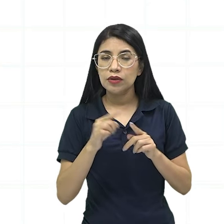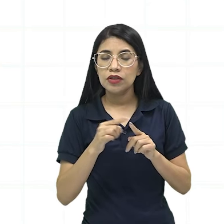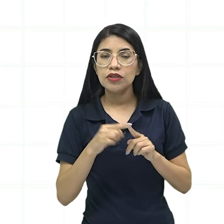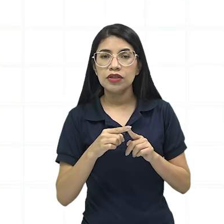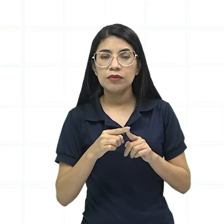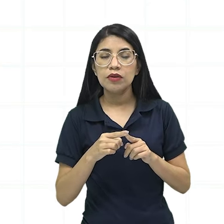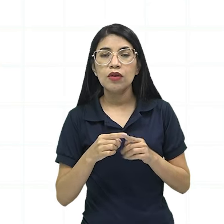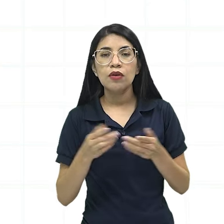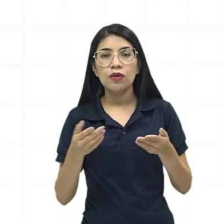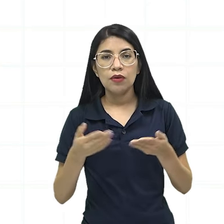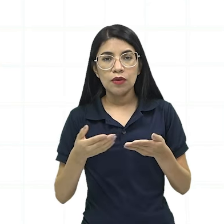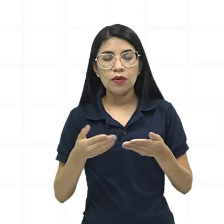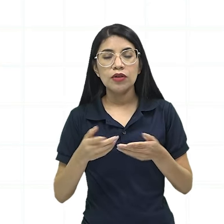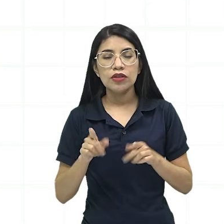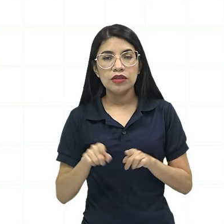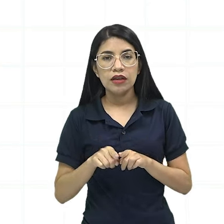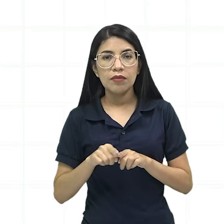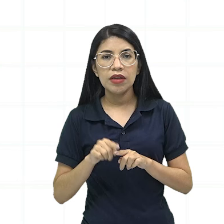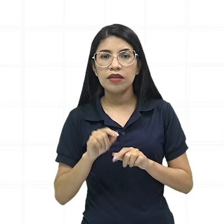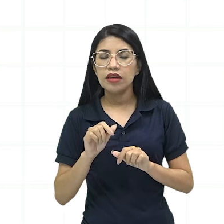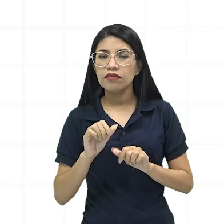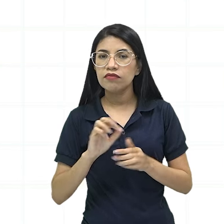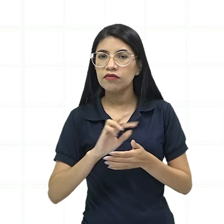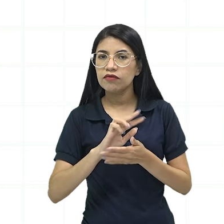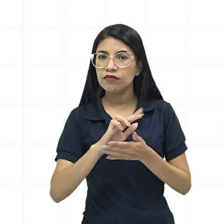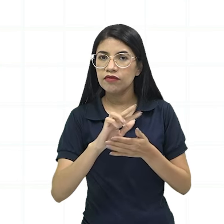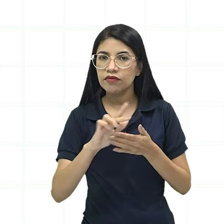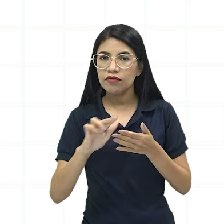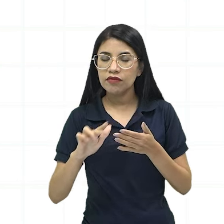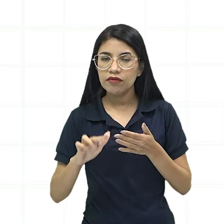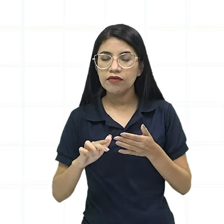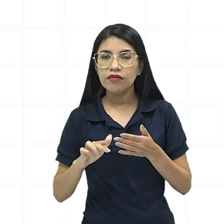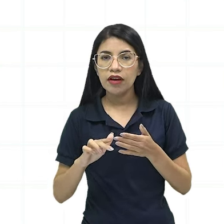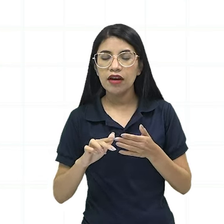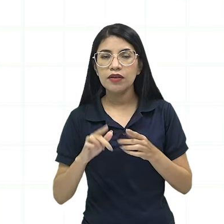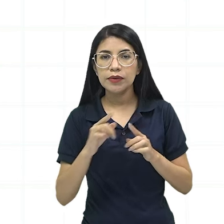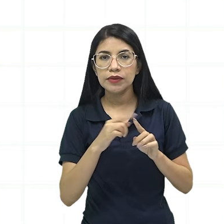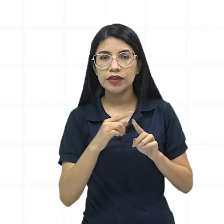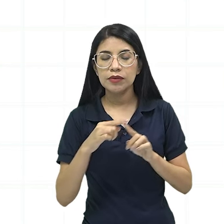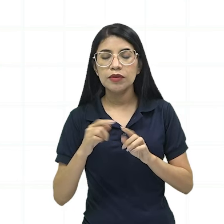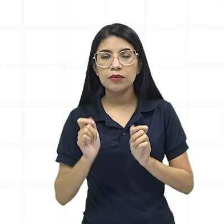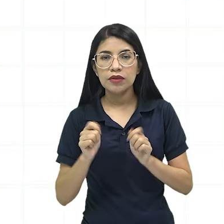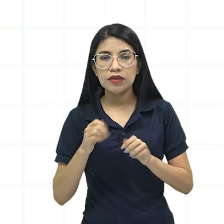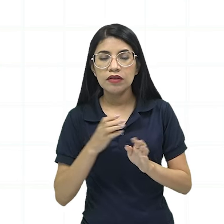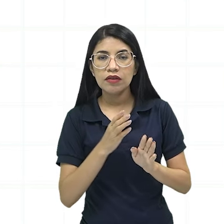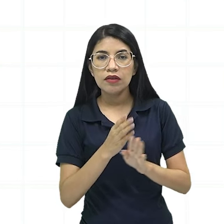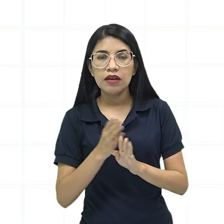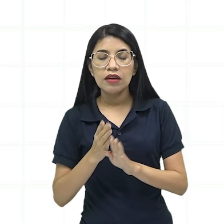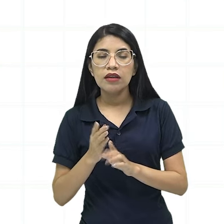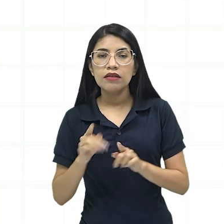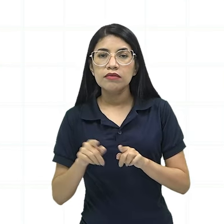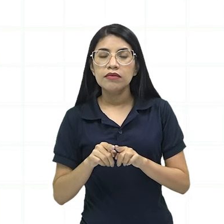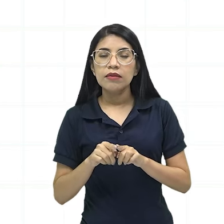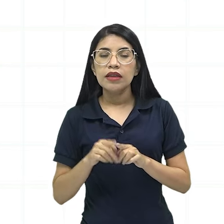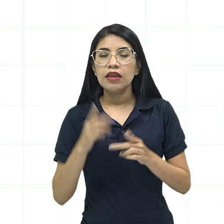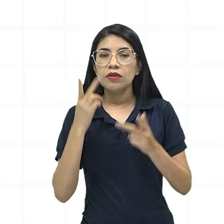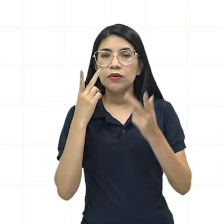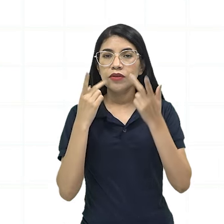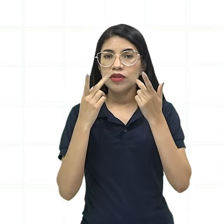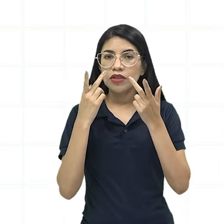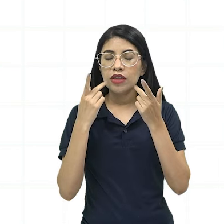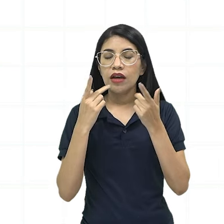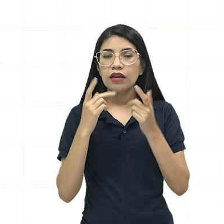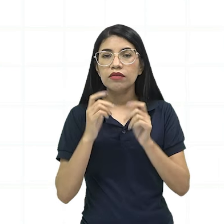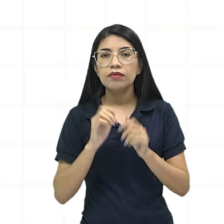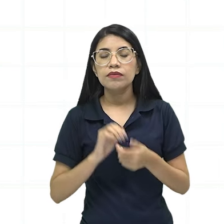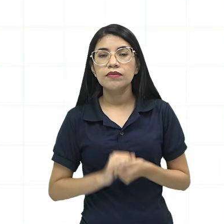nós temos, né, variantes desse gênero textual. Temos o teatro, por